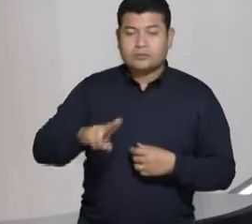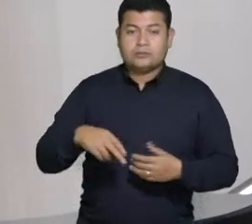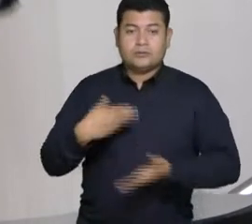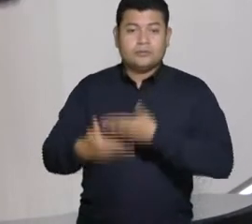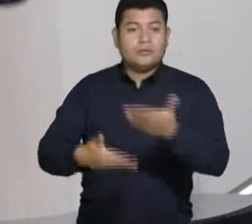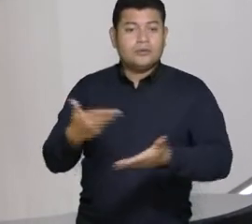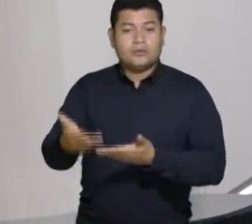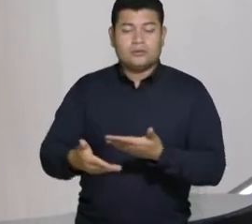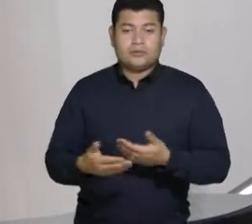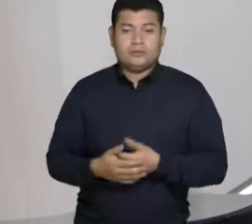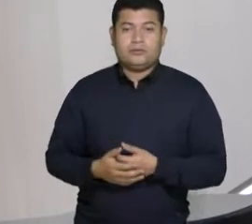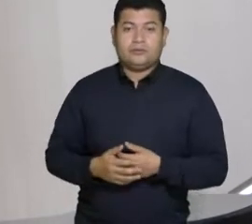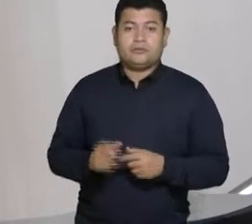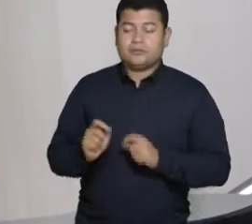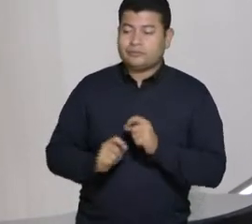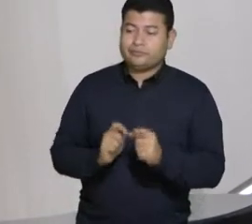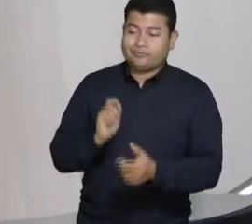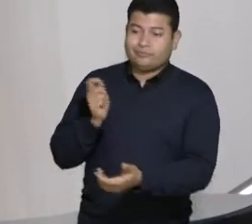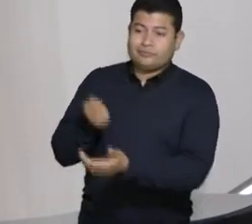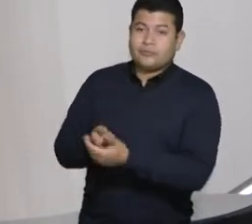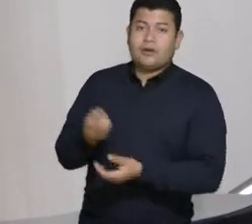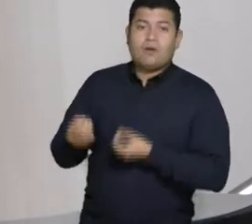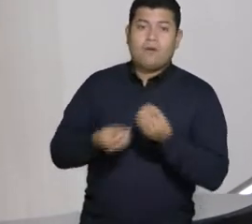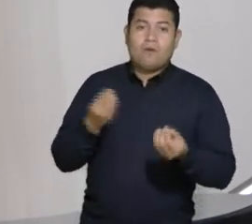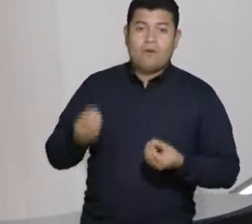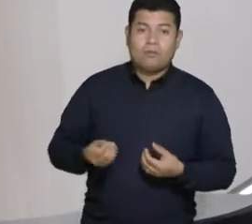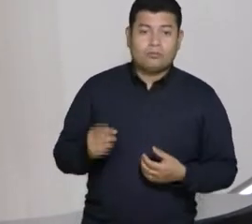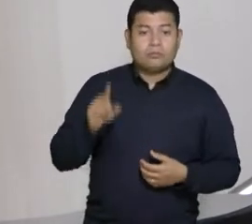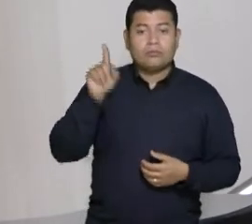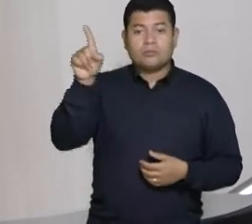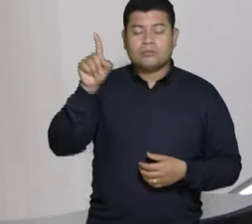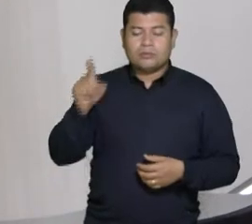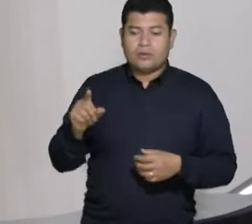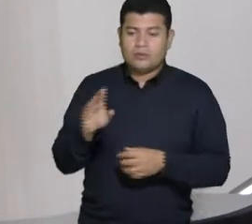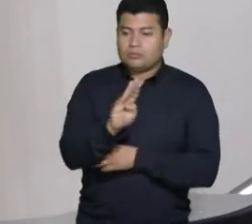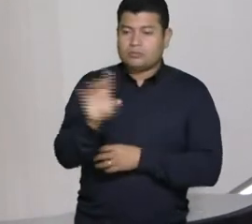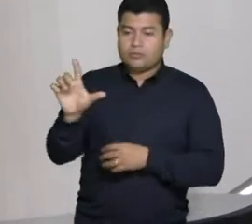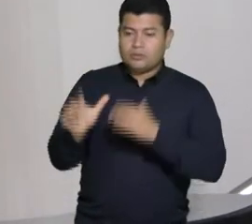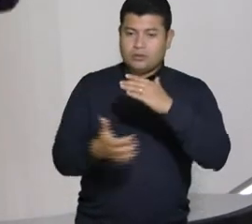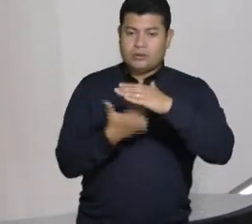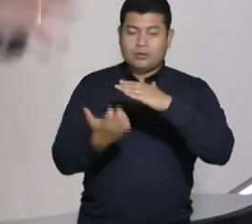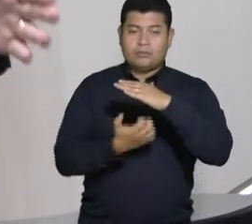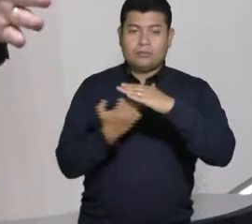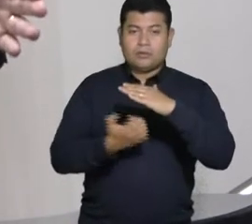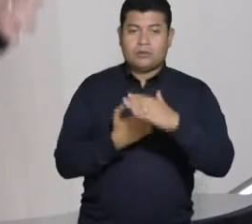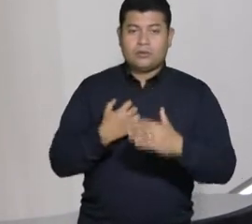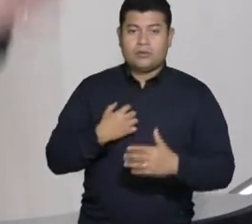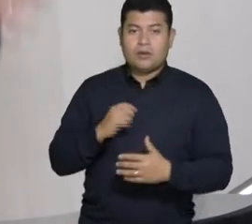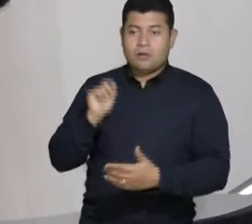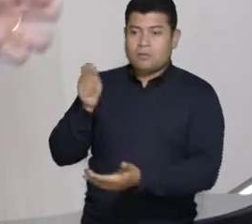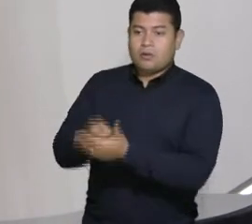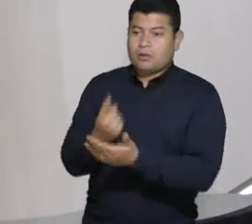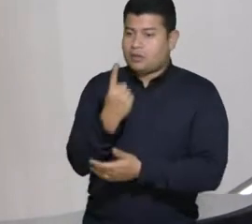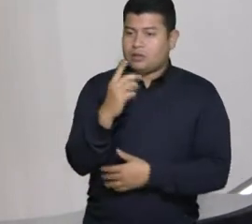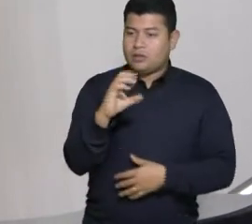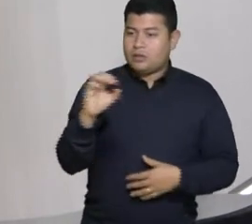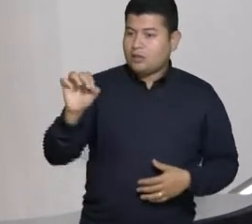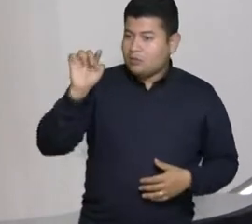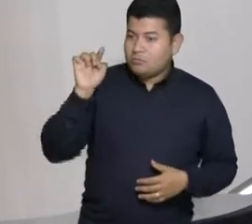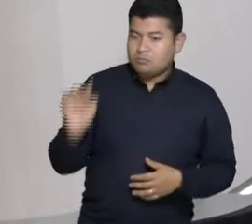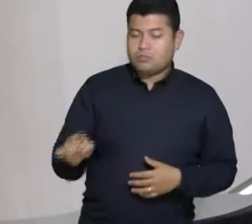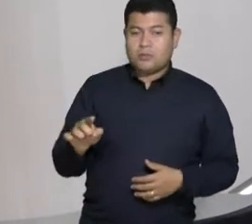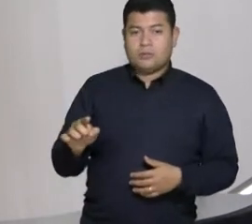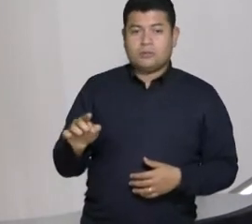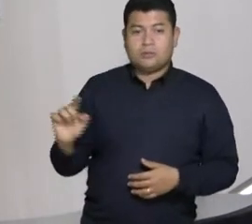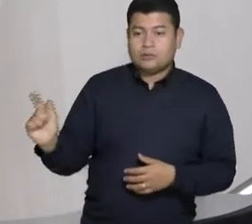produção como é que uma a cristaleria lá de Blumenau o que pagava 100 mil por mês de gás